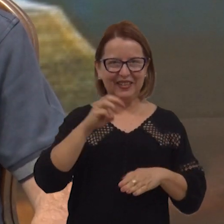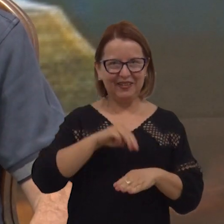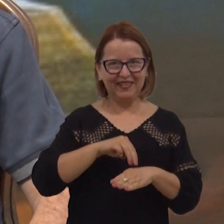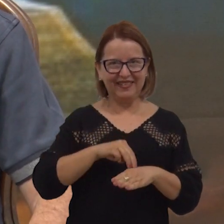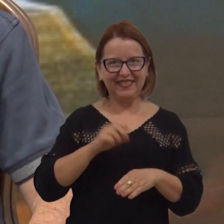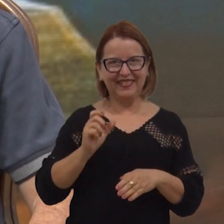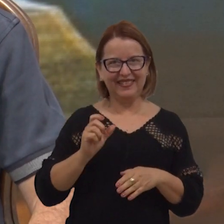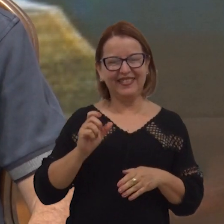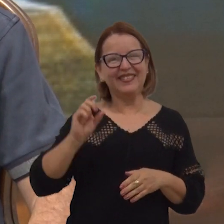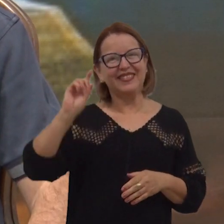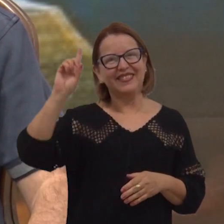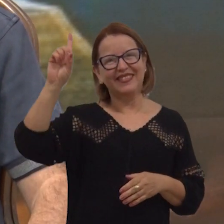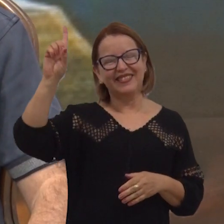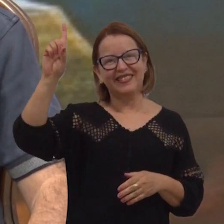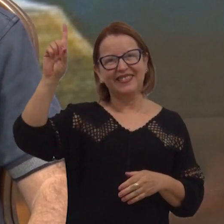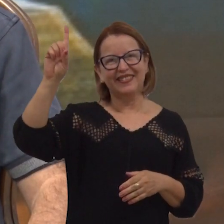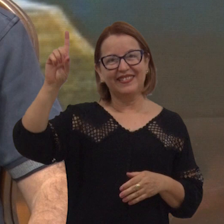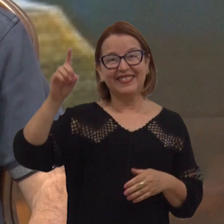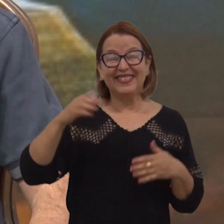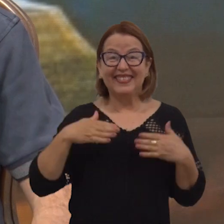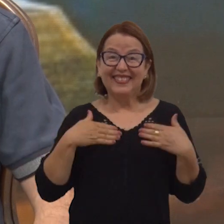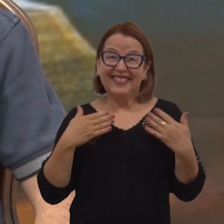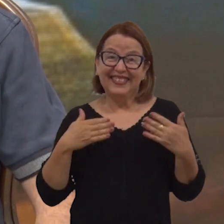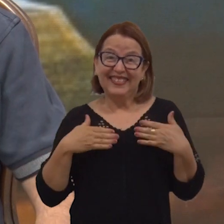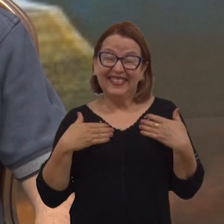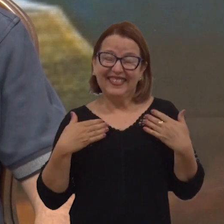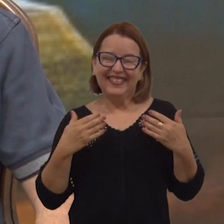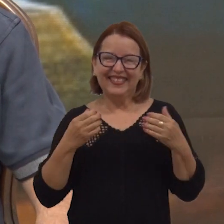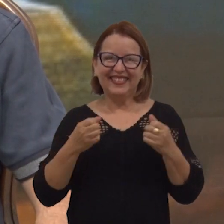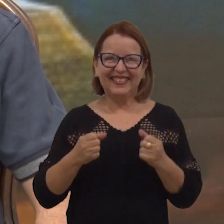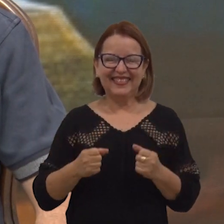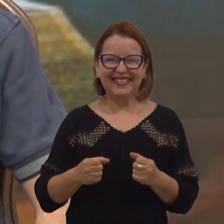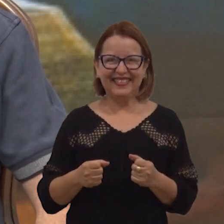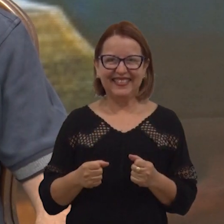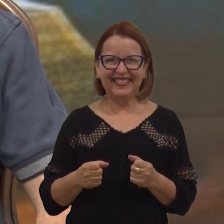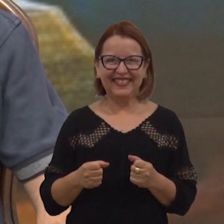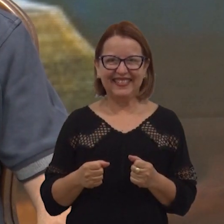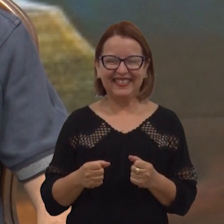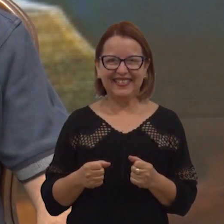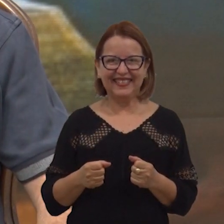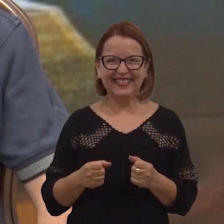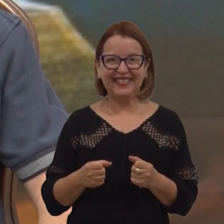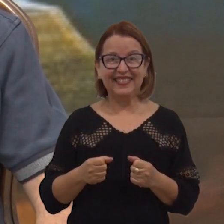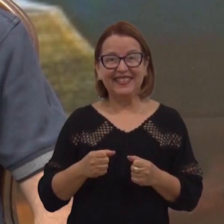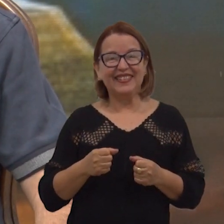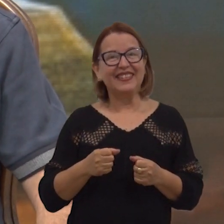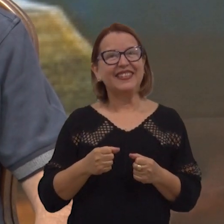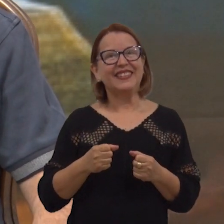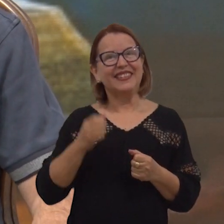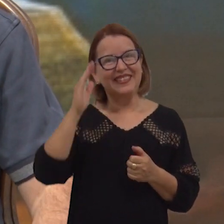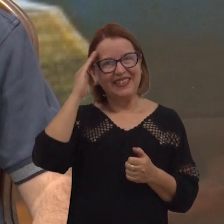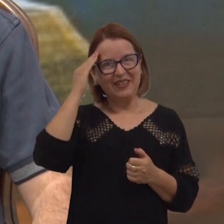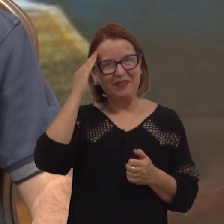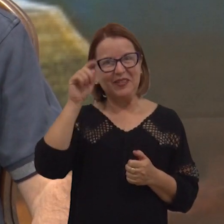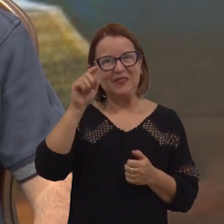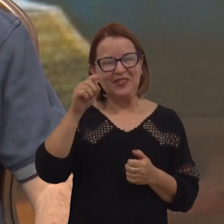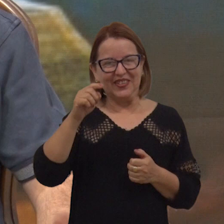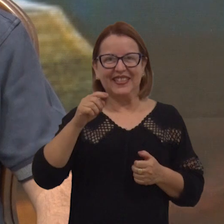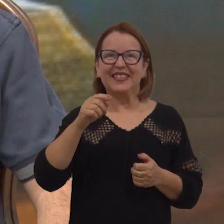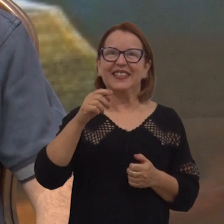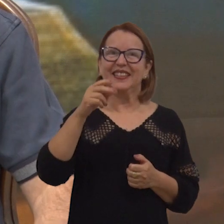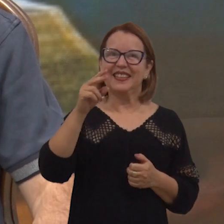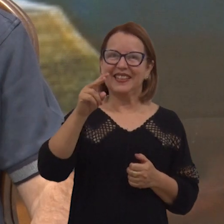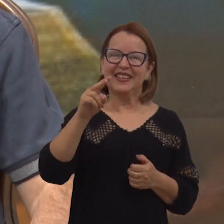palavra de Deus. E que alegria é poder contar com a sua presença aí,